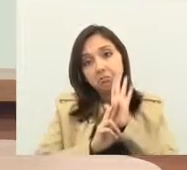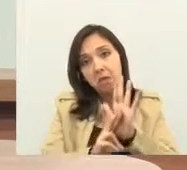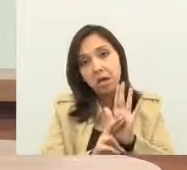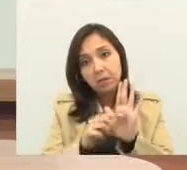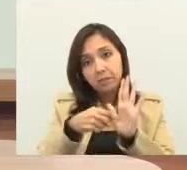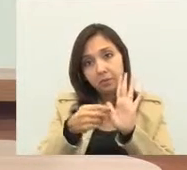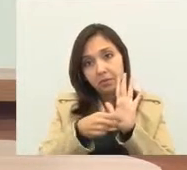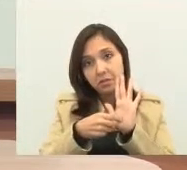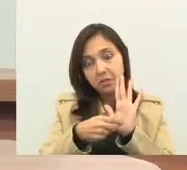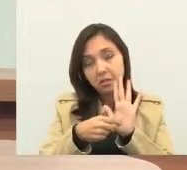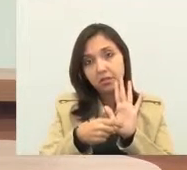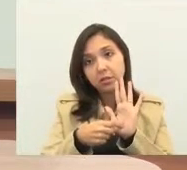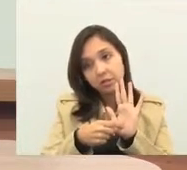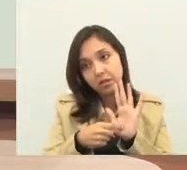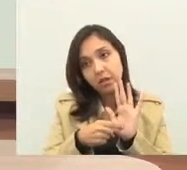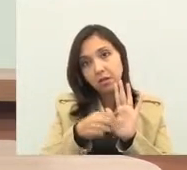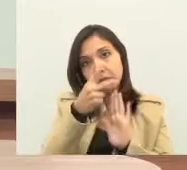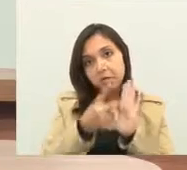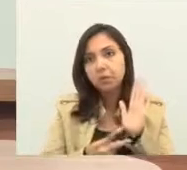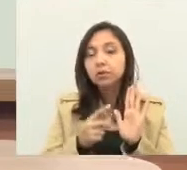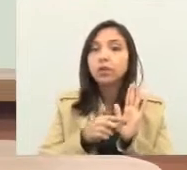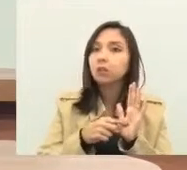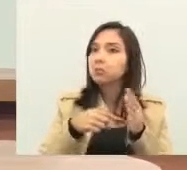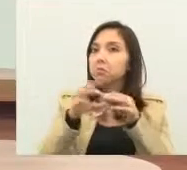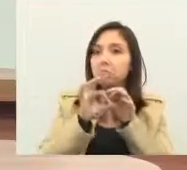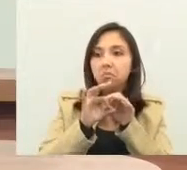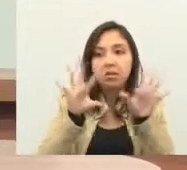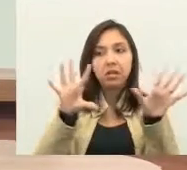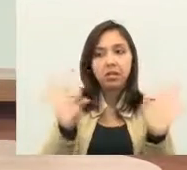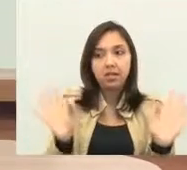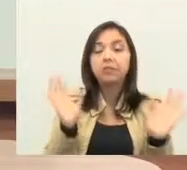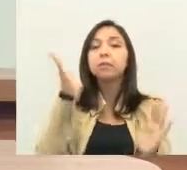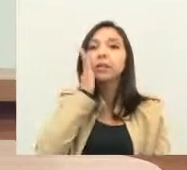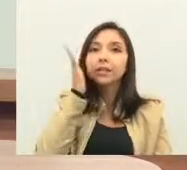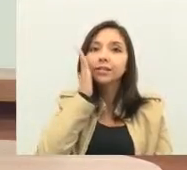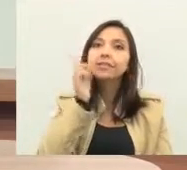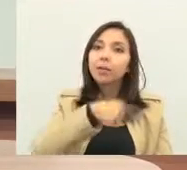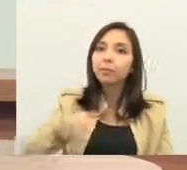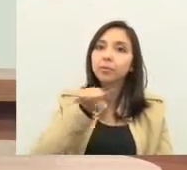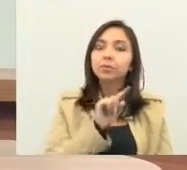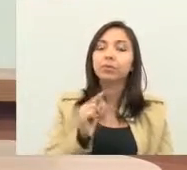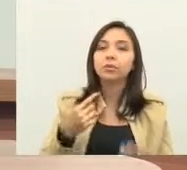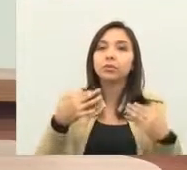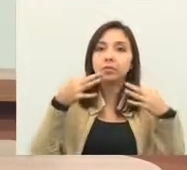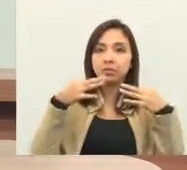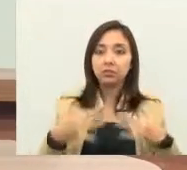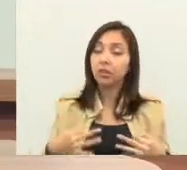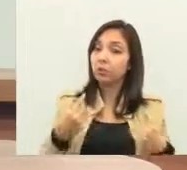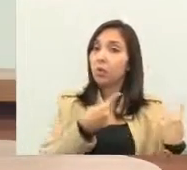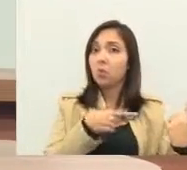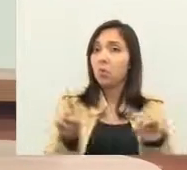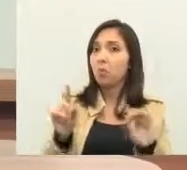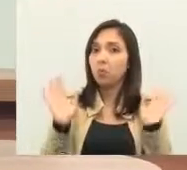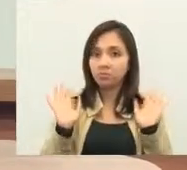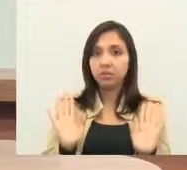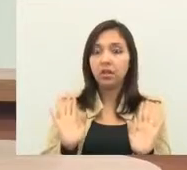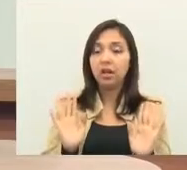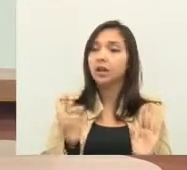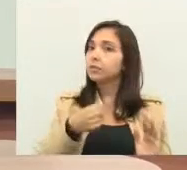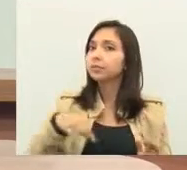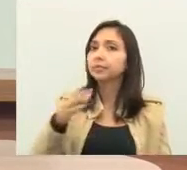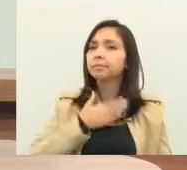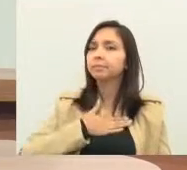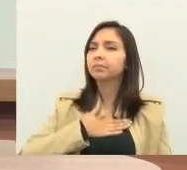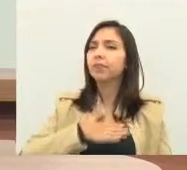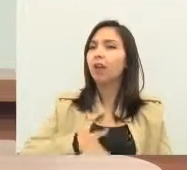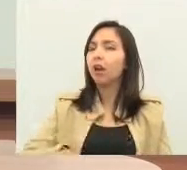com esse item, com esse termo de gênero, apresente, mas já sabendo da nossa posição contrária, com muita